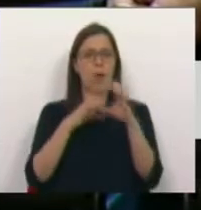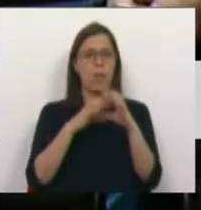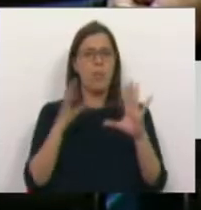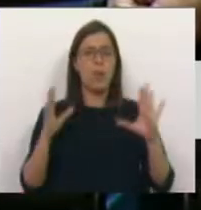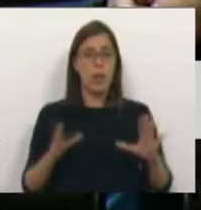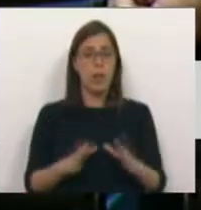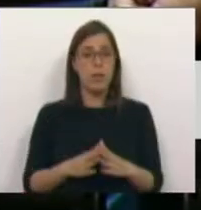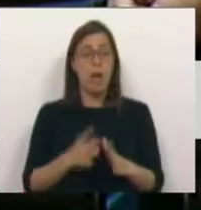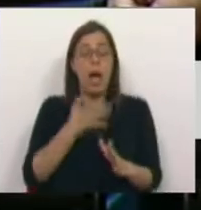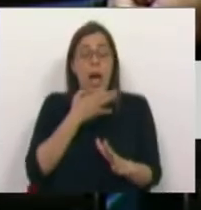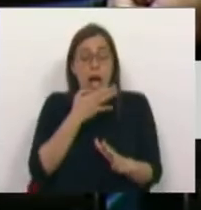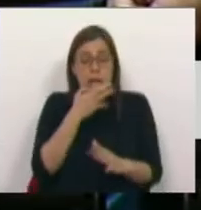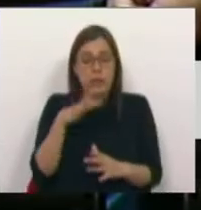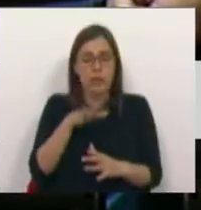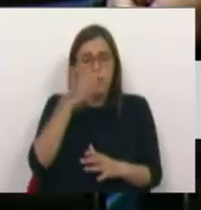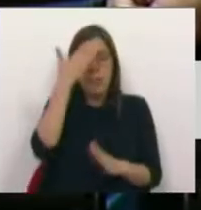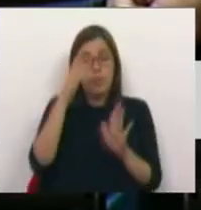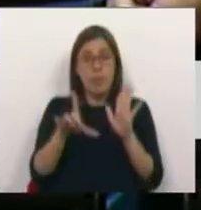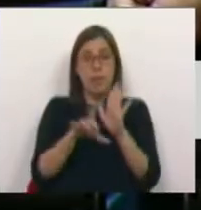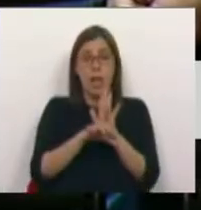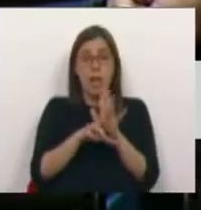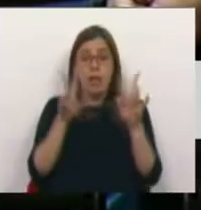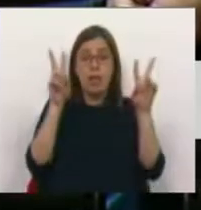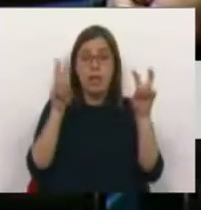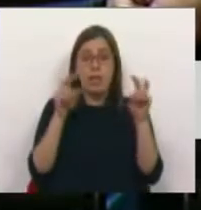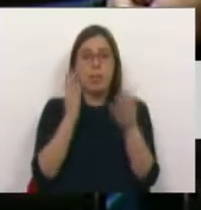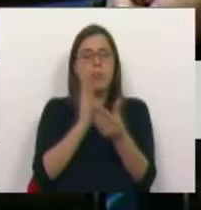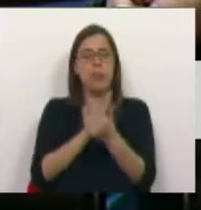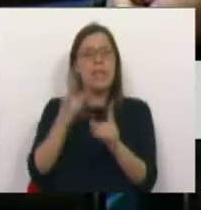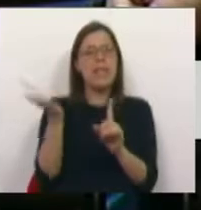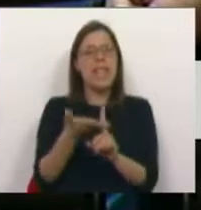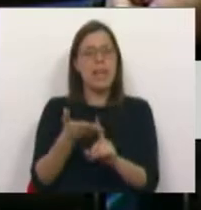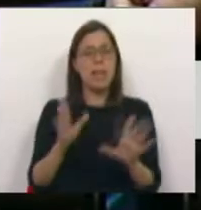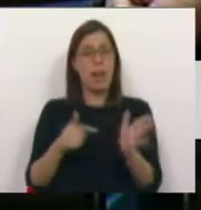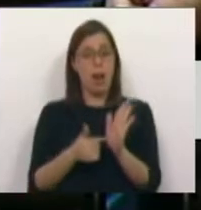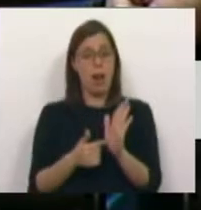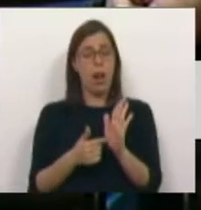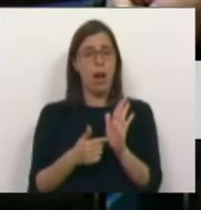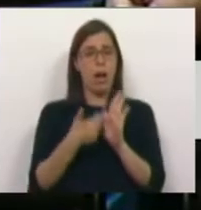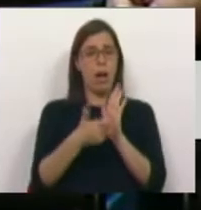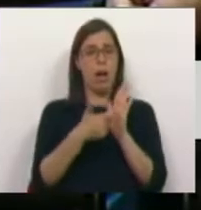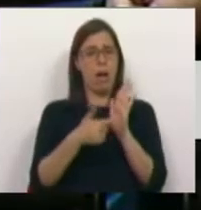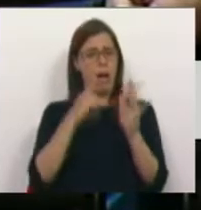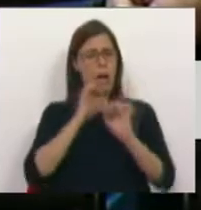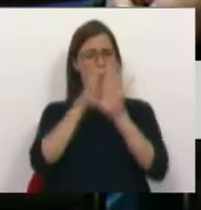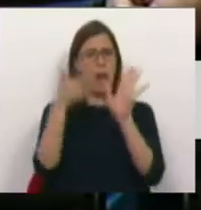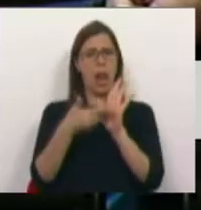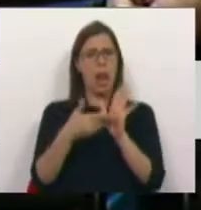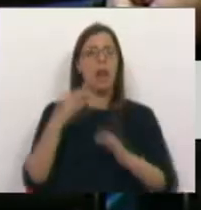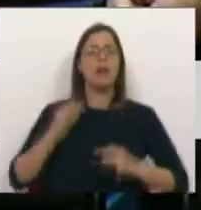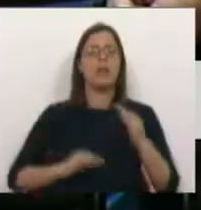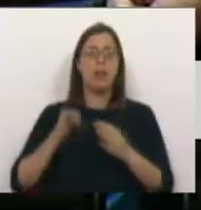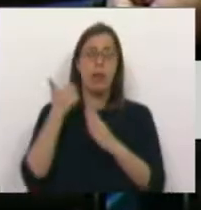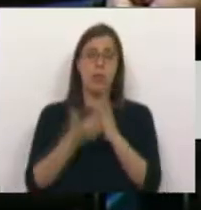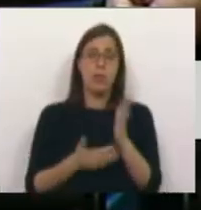telecomunicações, salvos os casos previstos na lei em matéria de processo criminal. Está cá tudo claríssimo. E o